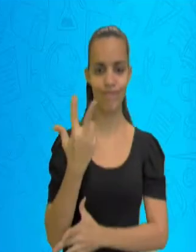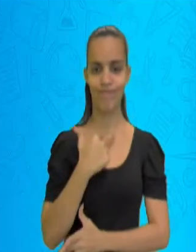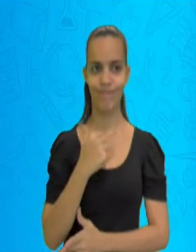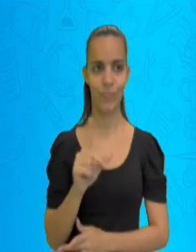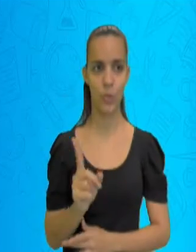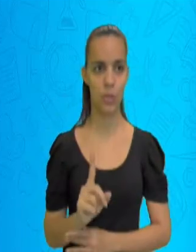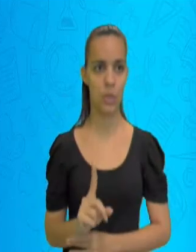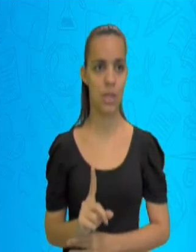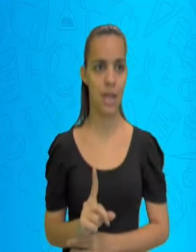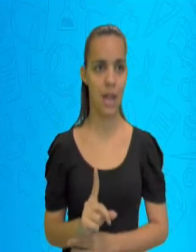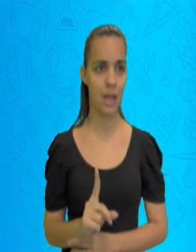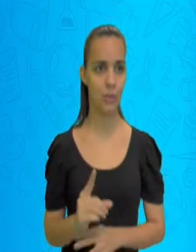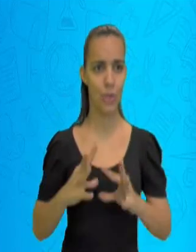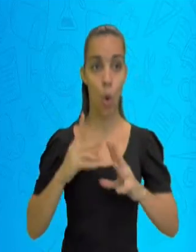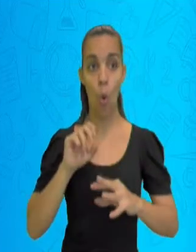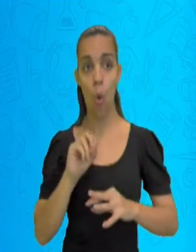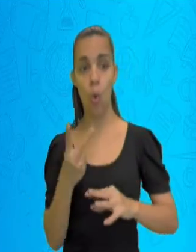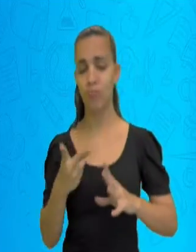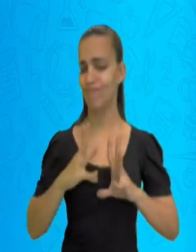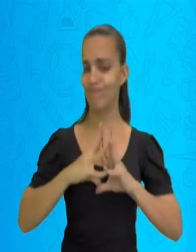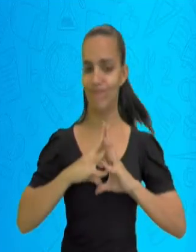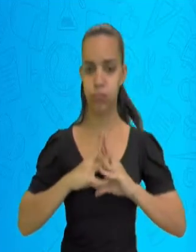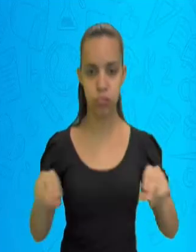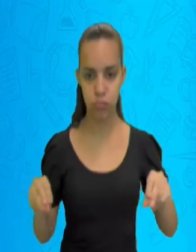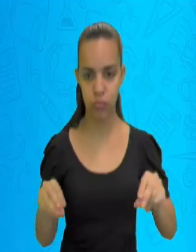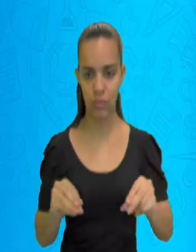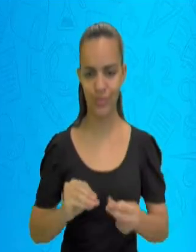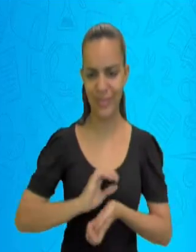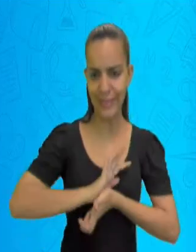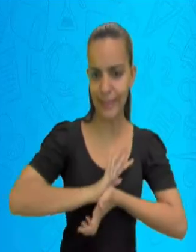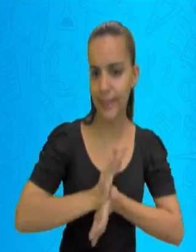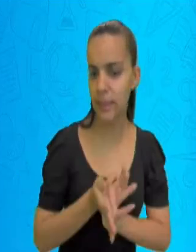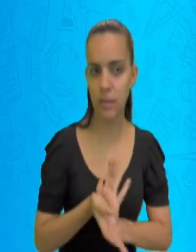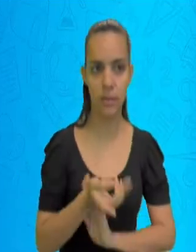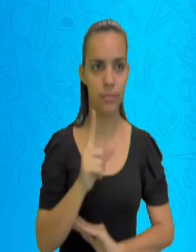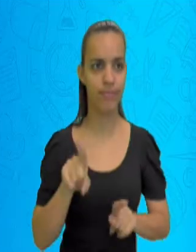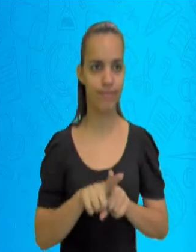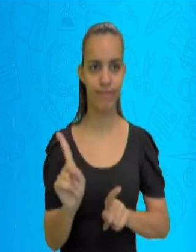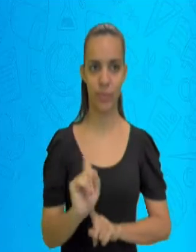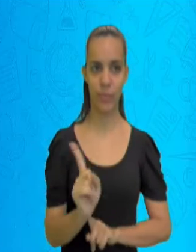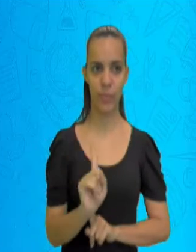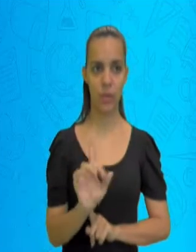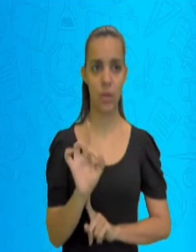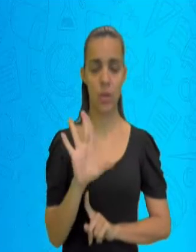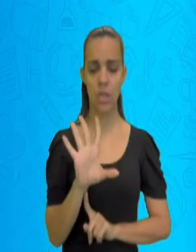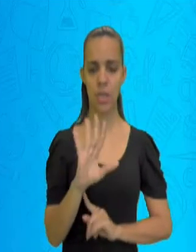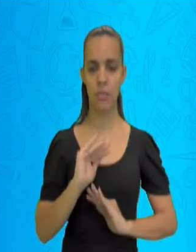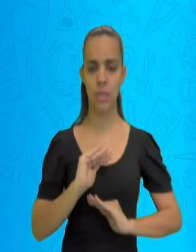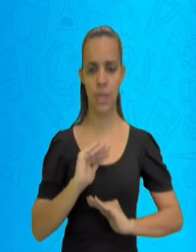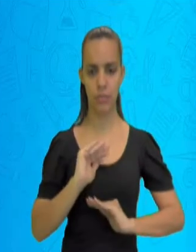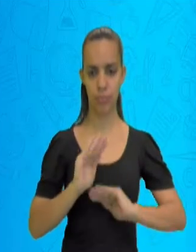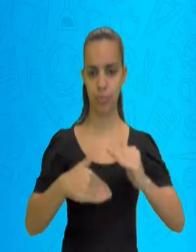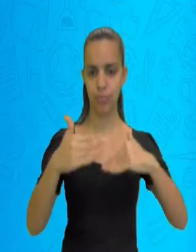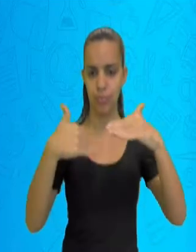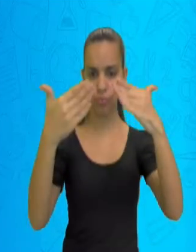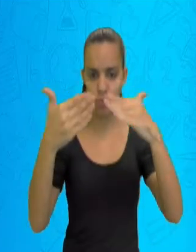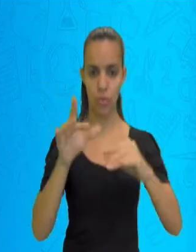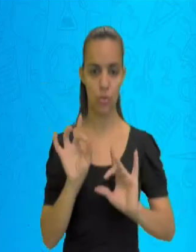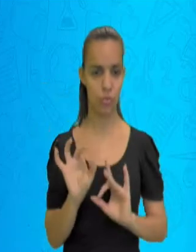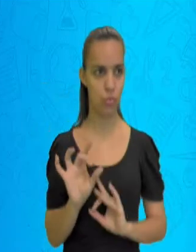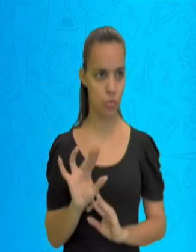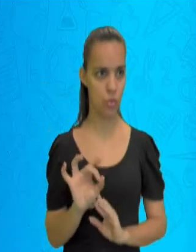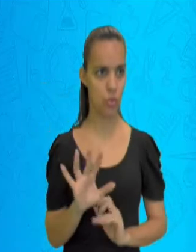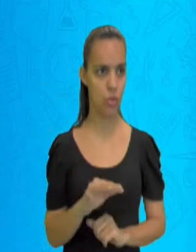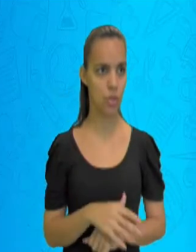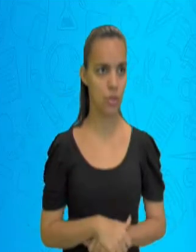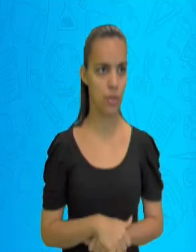se rearranjam, se reorganizam. Então, o que nós precisamos saber bem bacana sobre